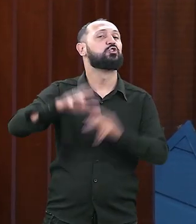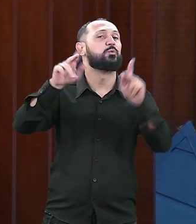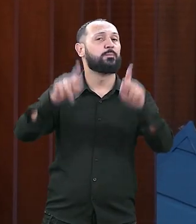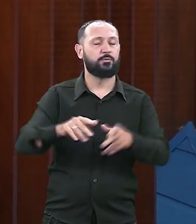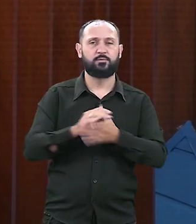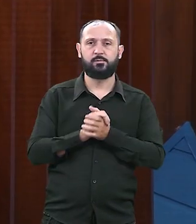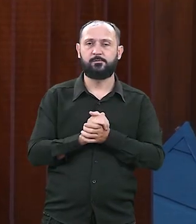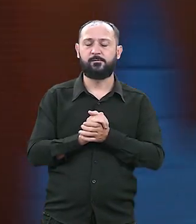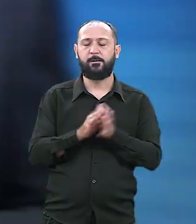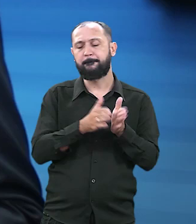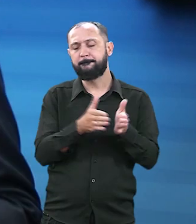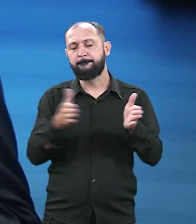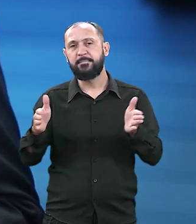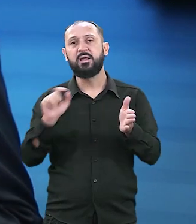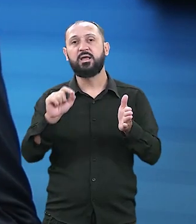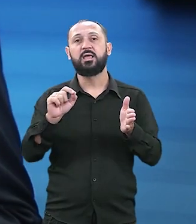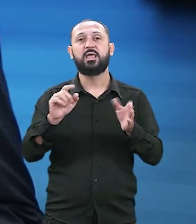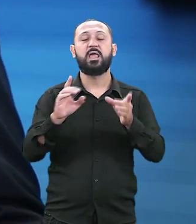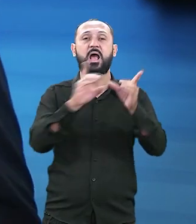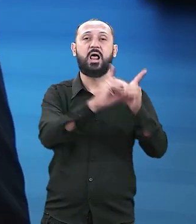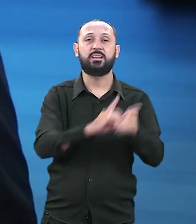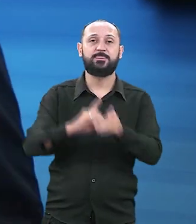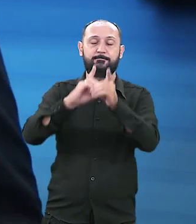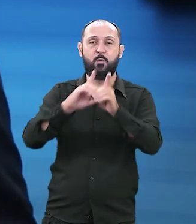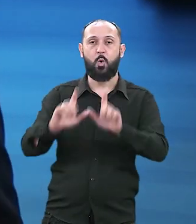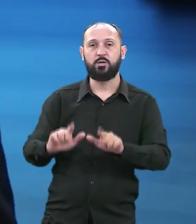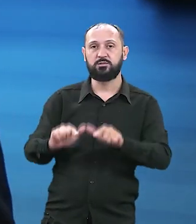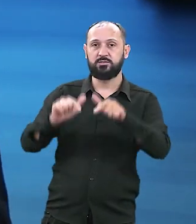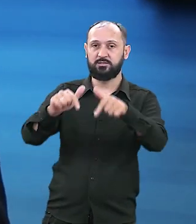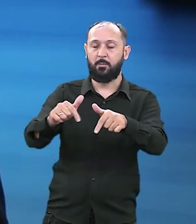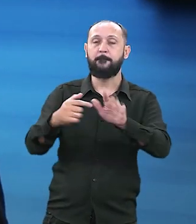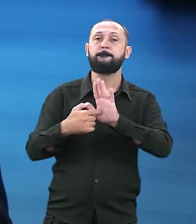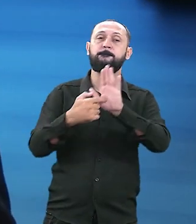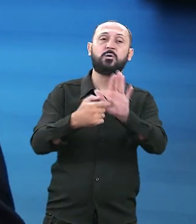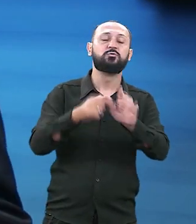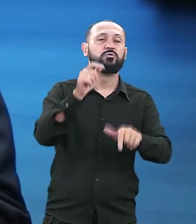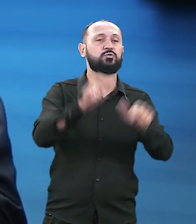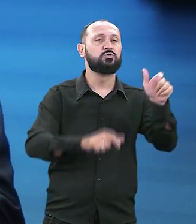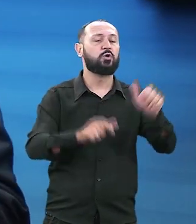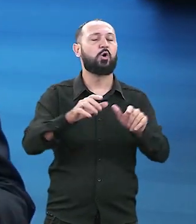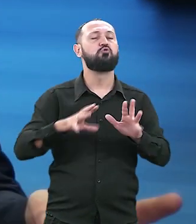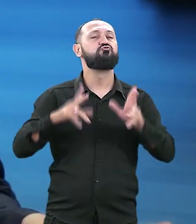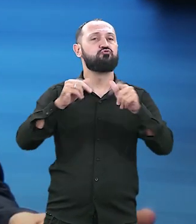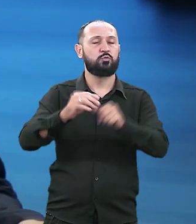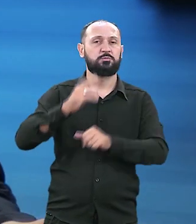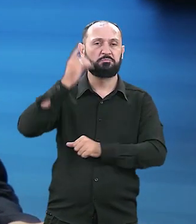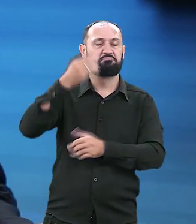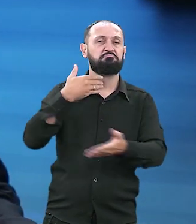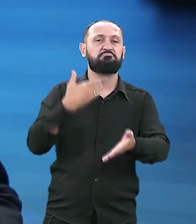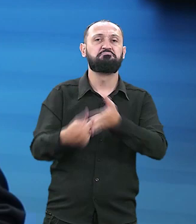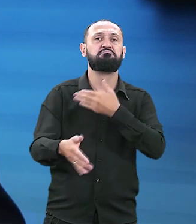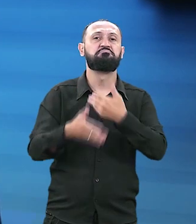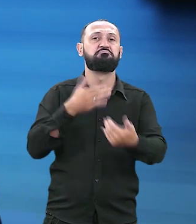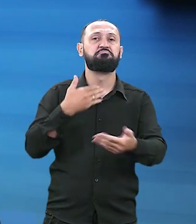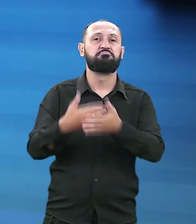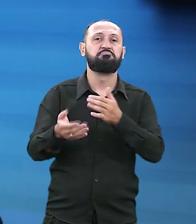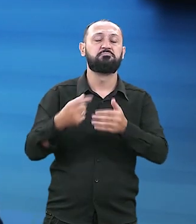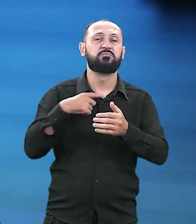para o interesse público. Essa fase é a democracia em ação, dando voz a todos os